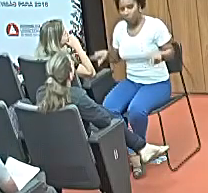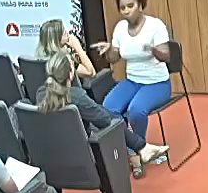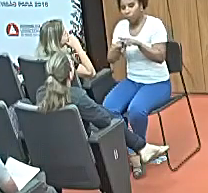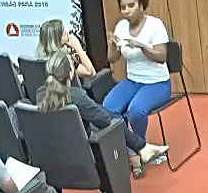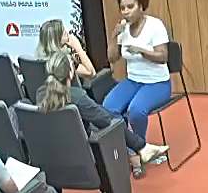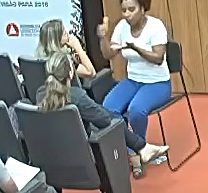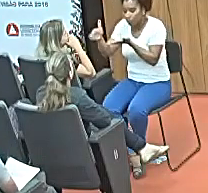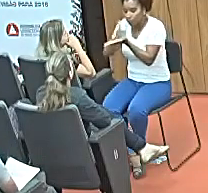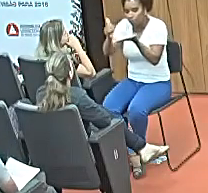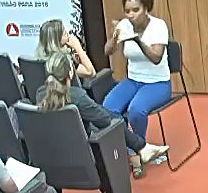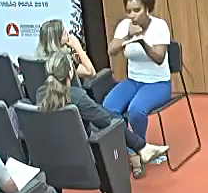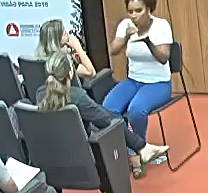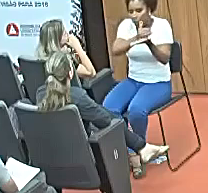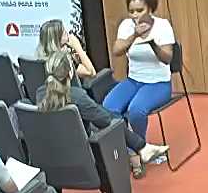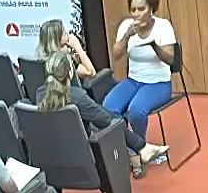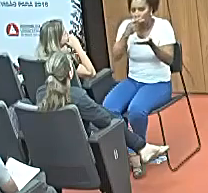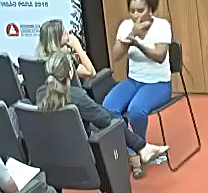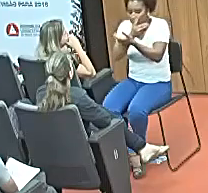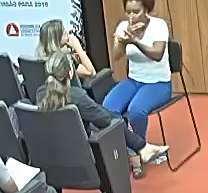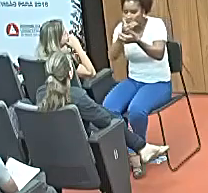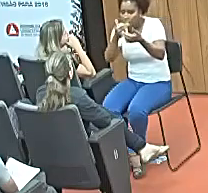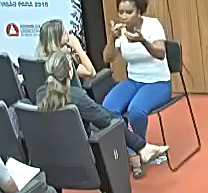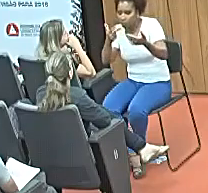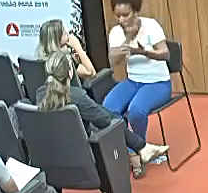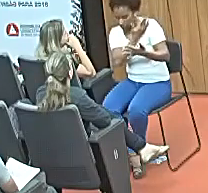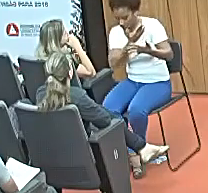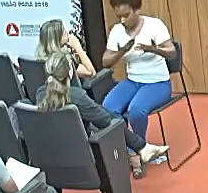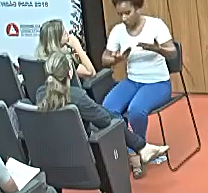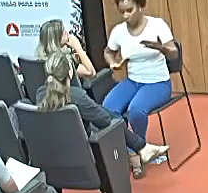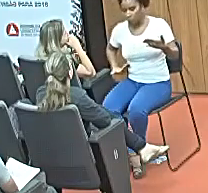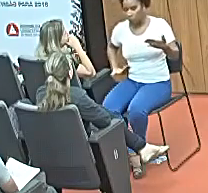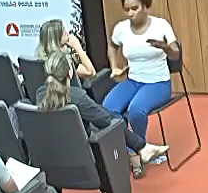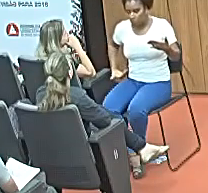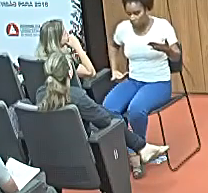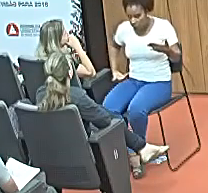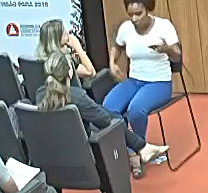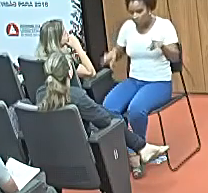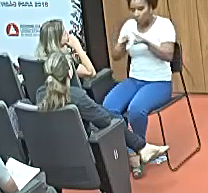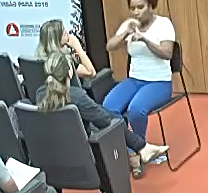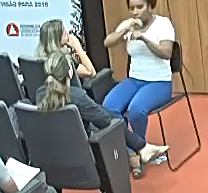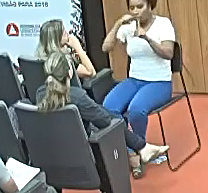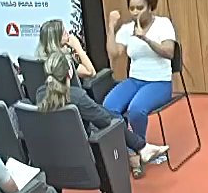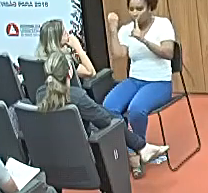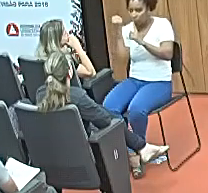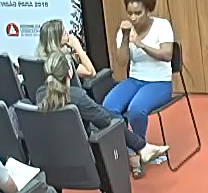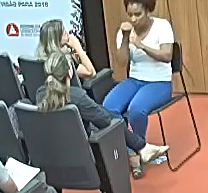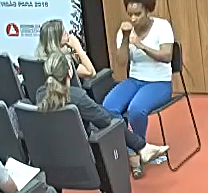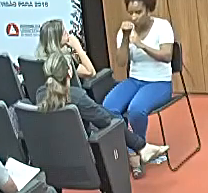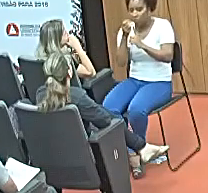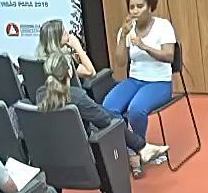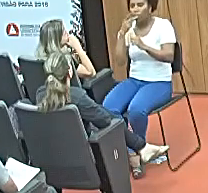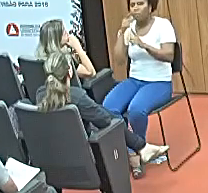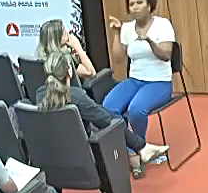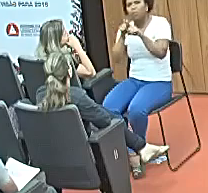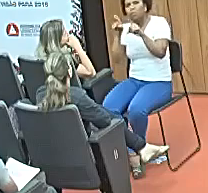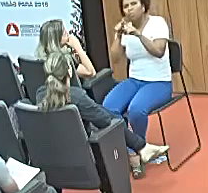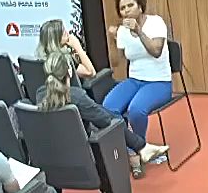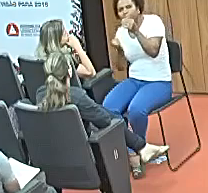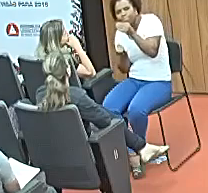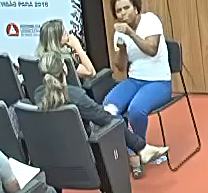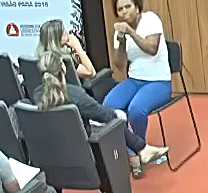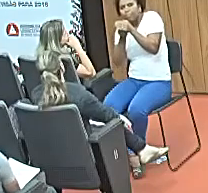do estado para serem destinados à construção de habitação de interesse social criar no âmbito do programa